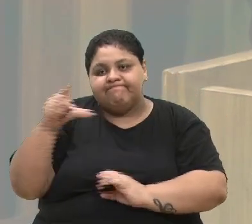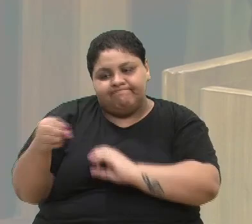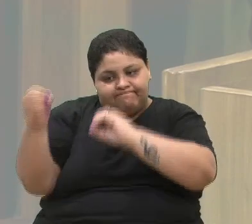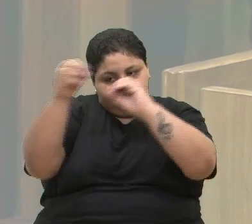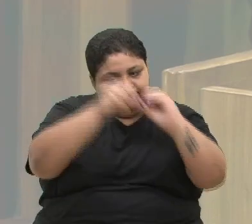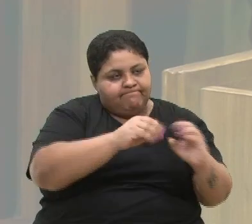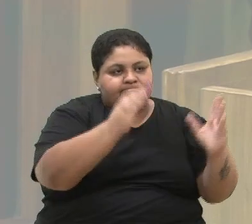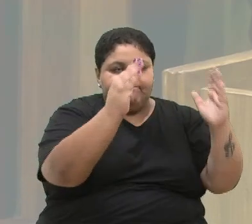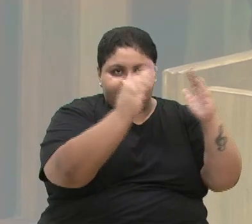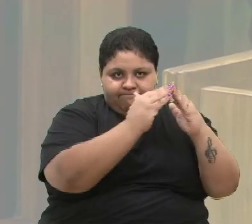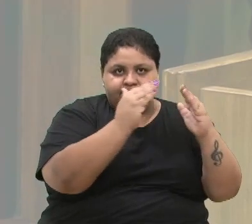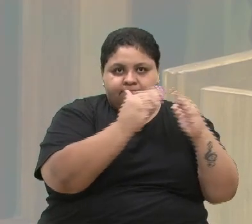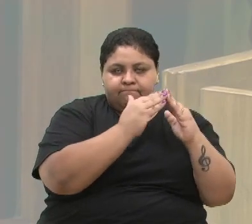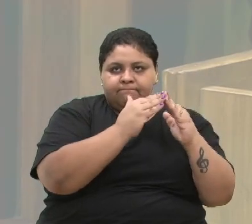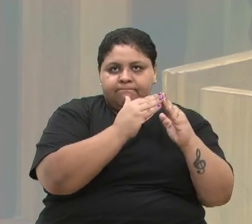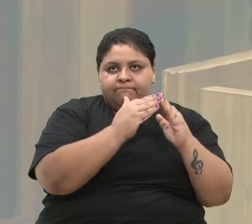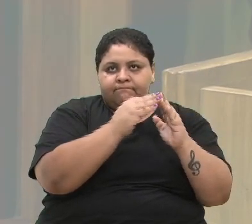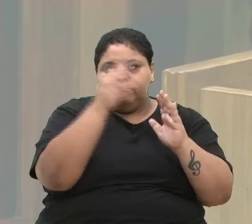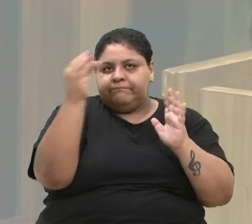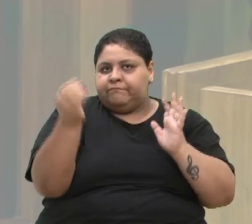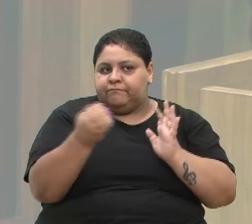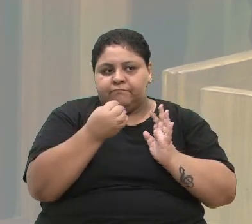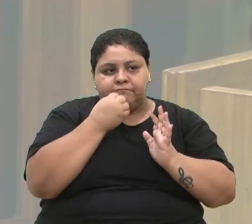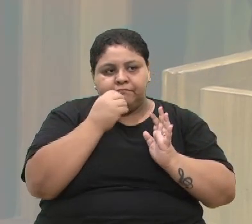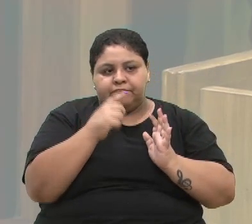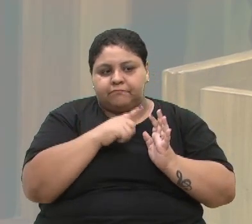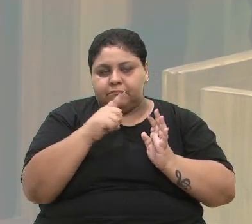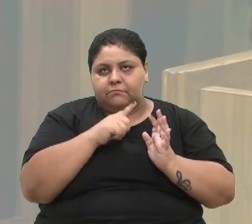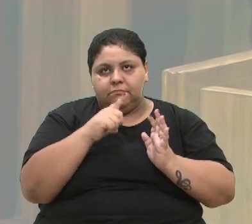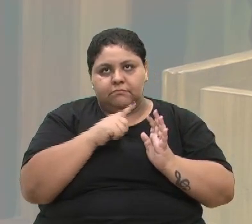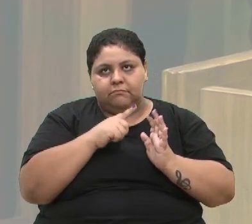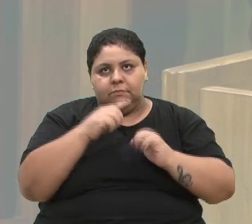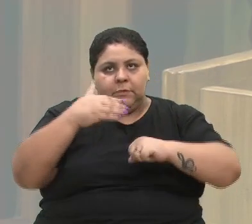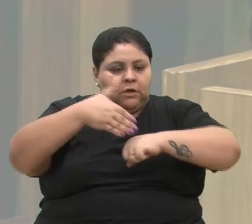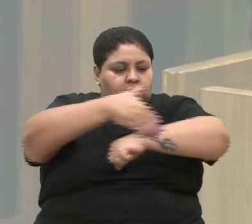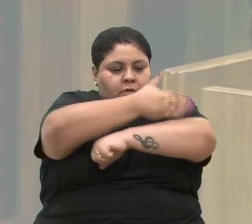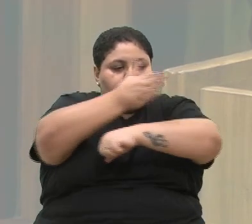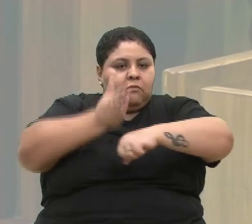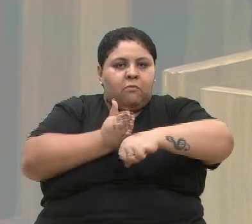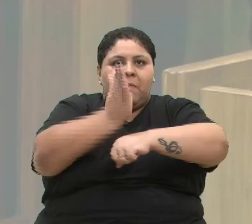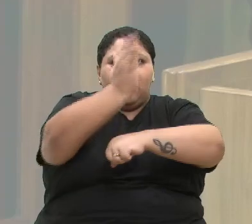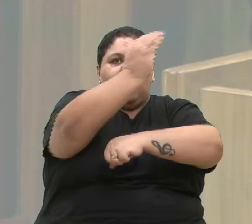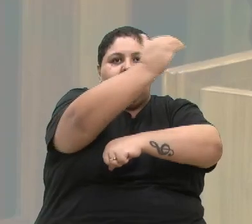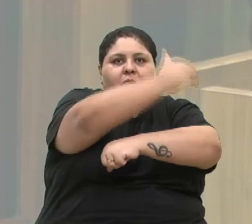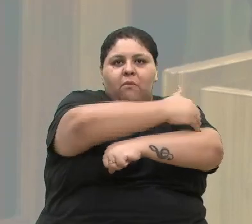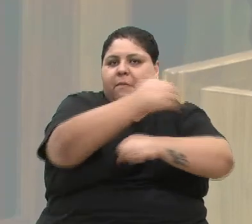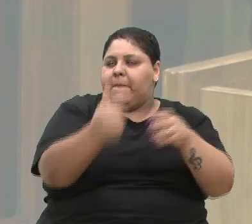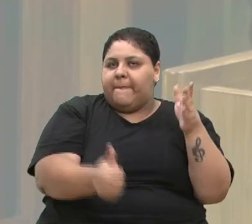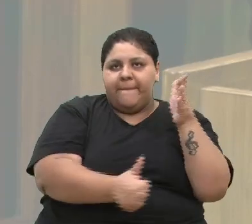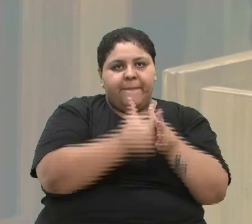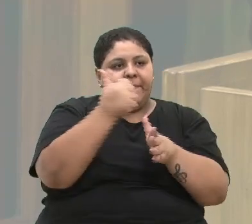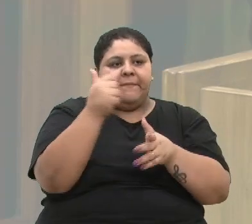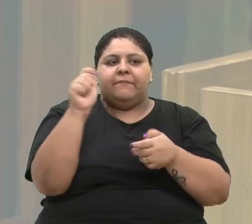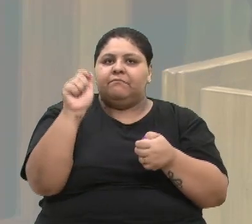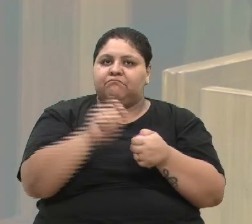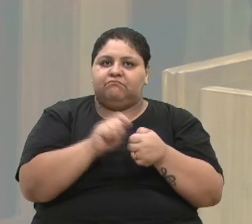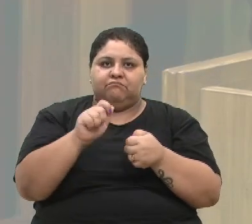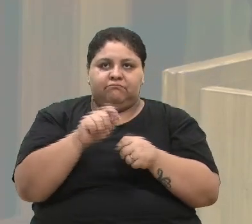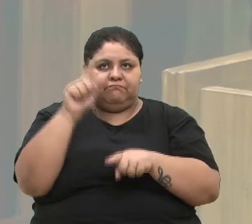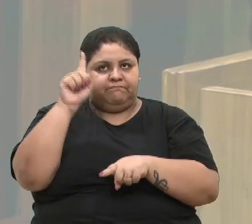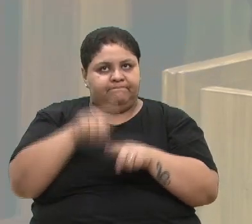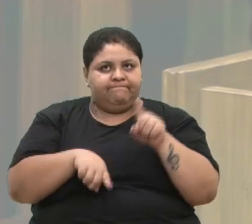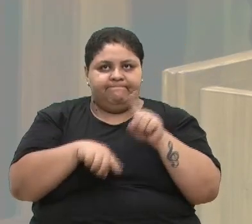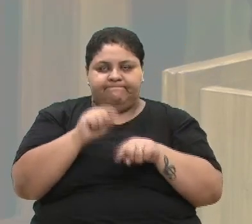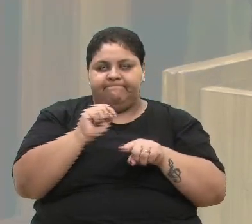volta os seus produtos, e com certeza se tivesse uma rua coberta, seria bem melhor para eles fazer essa atividade que é